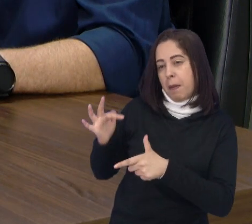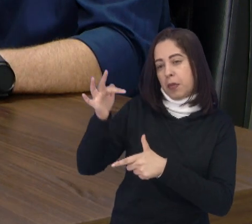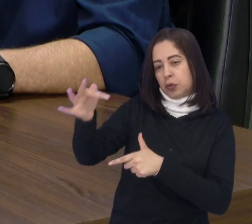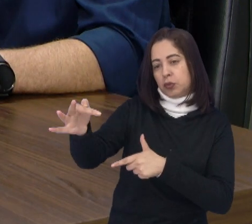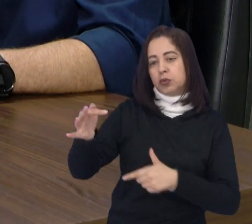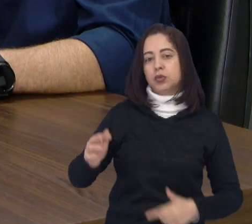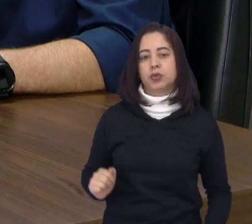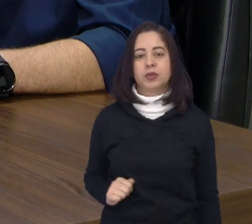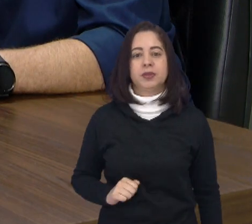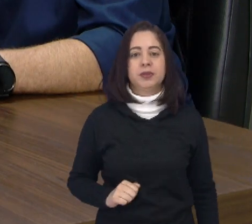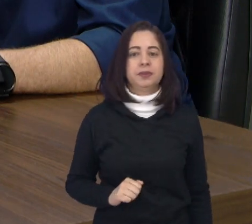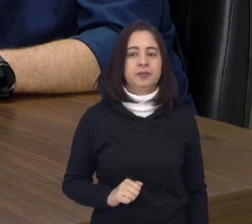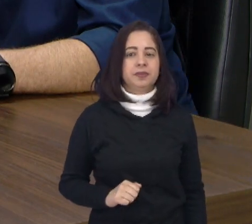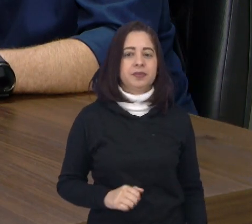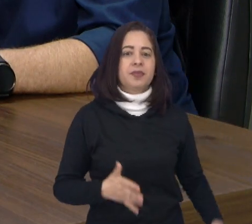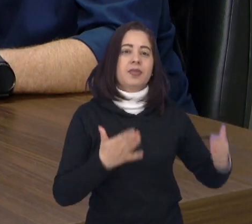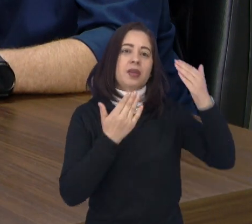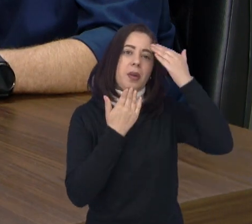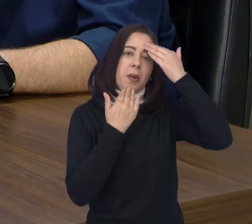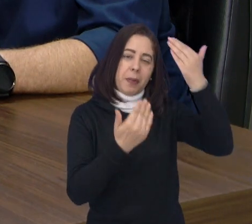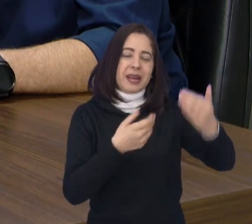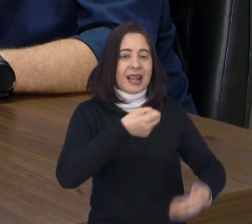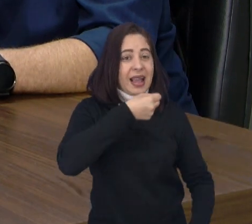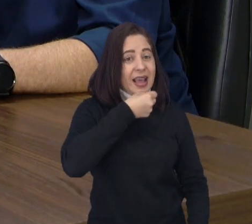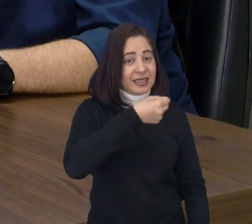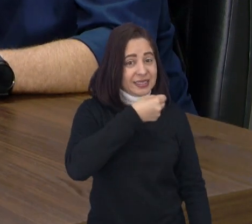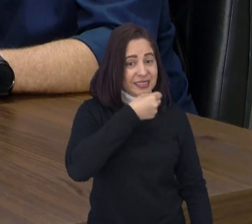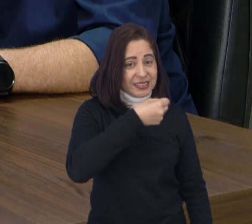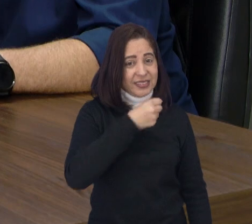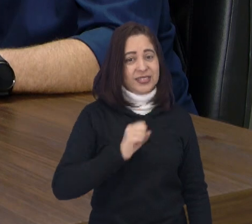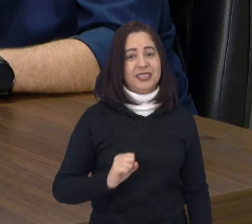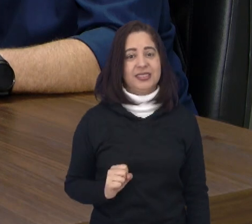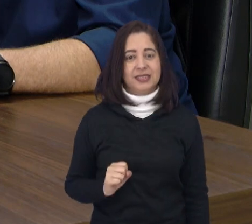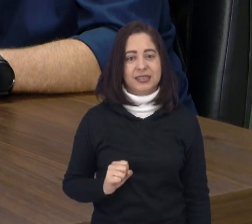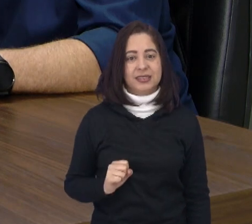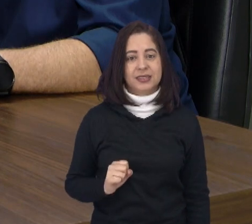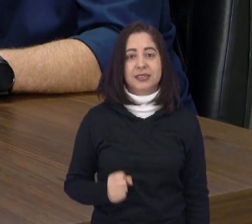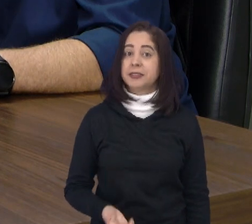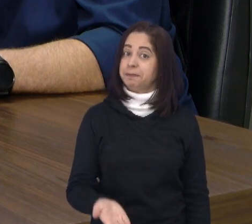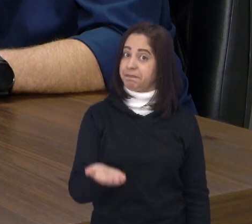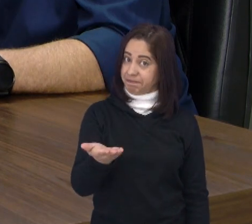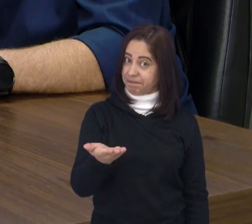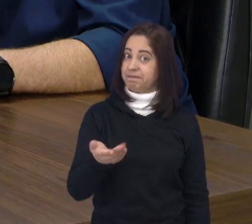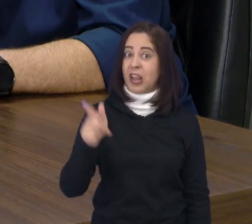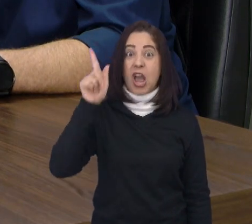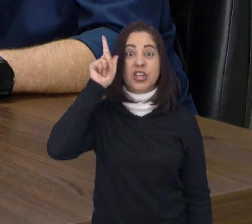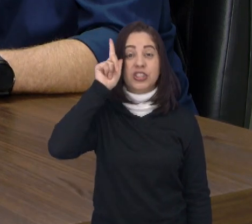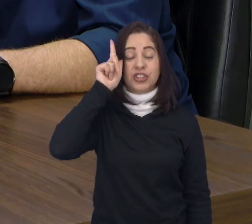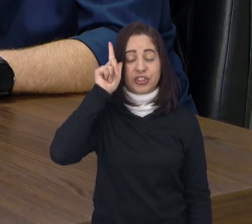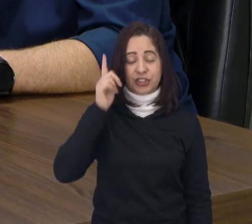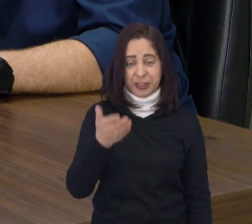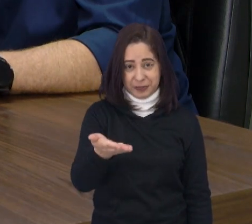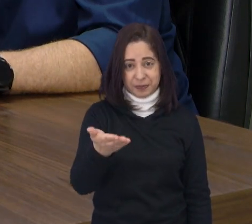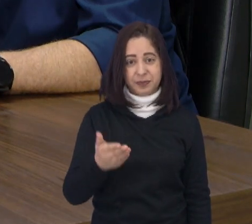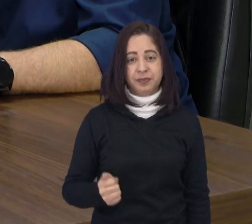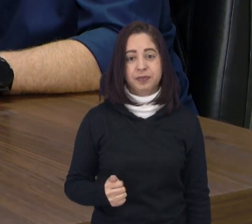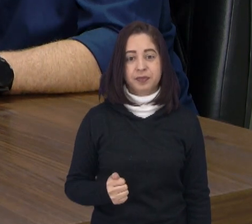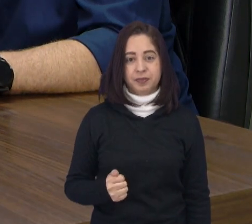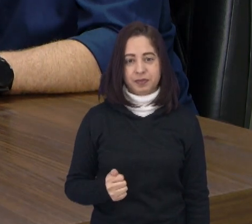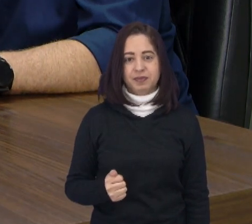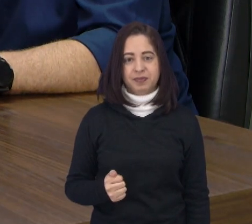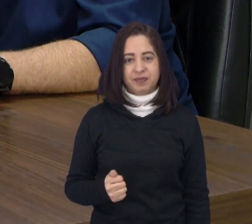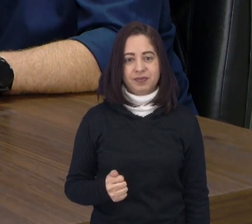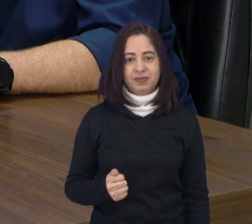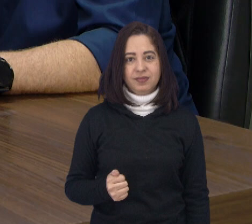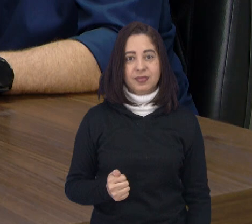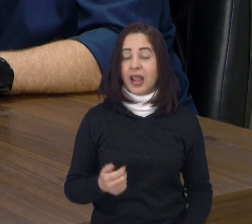Doutor Fábio, muito obrigada, viu, por participar do nosso programa de Bem com Você. É isso, Gi. Volto aí para o estúdio, da gente,